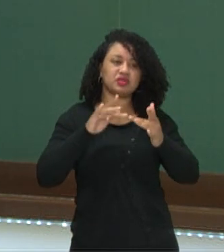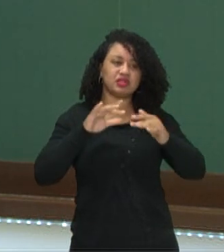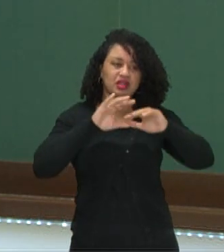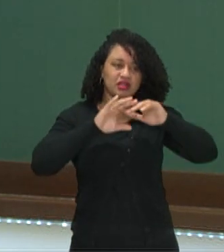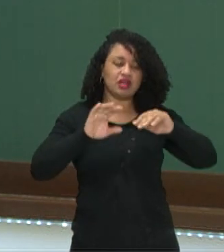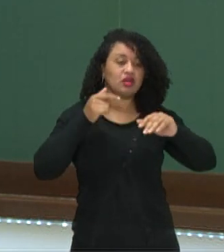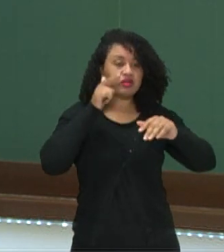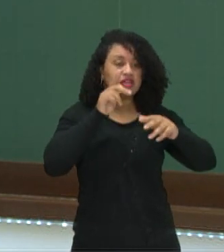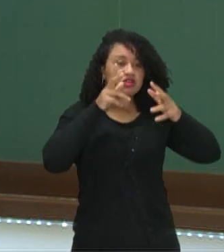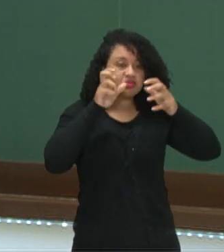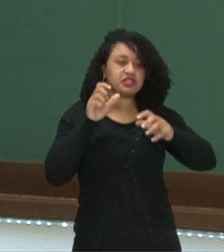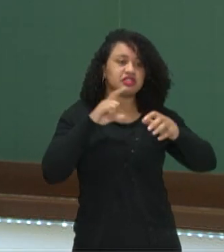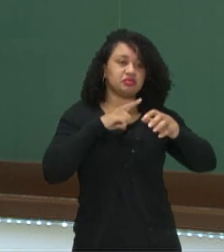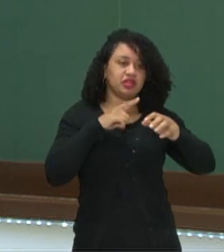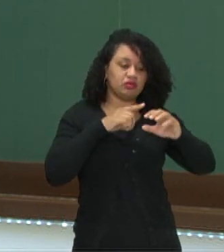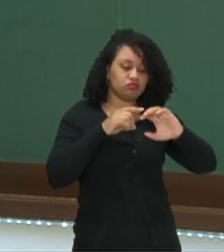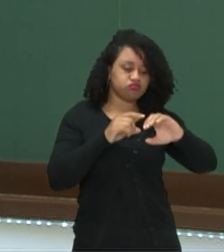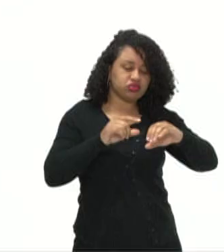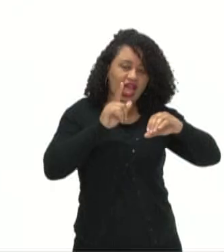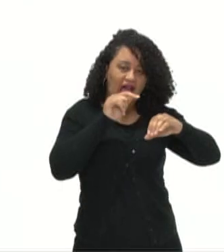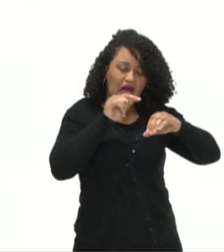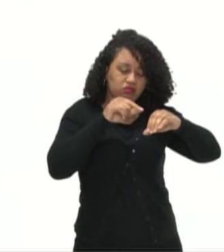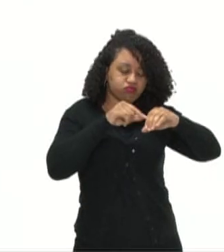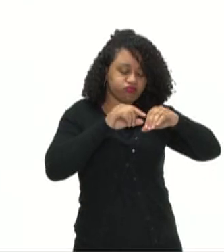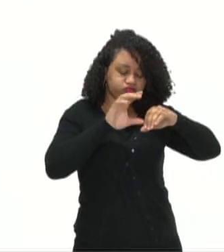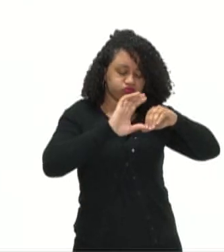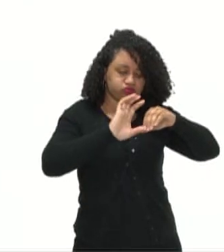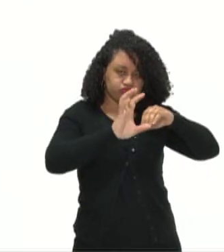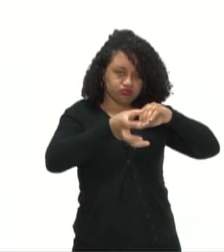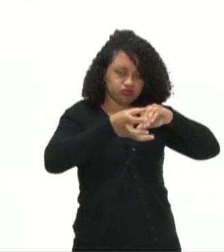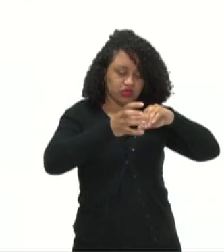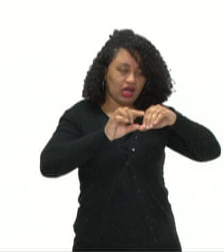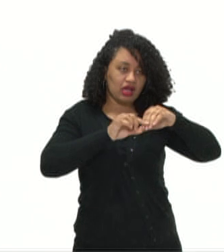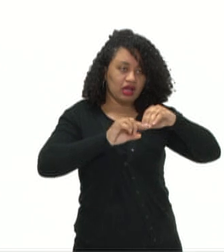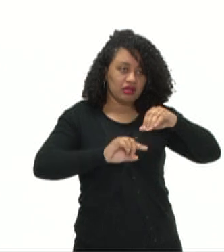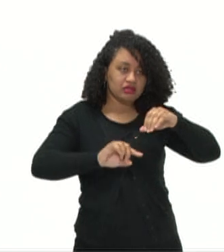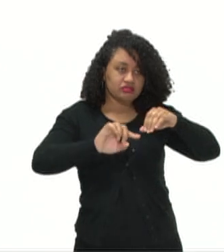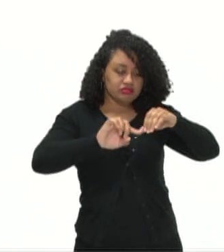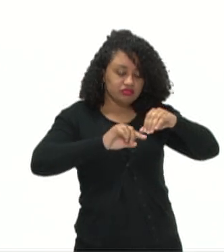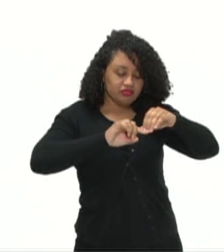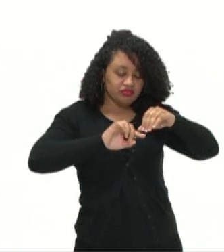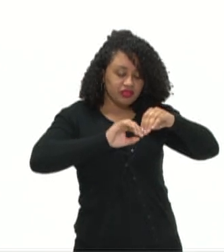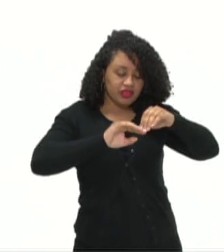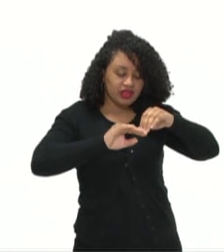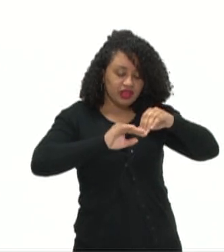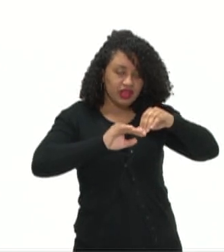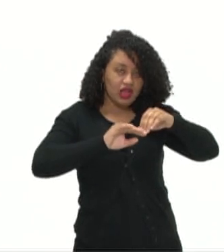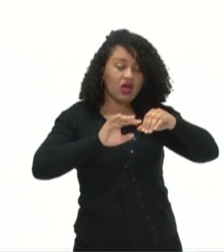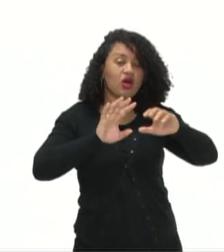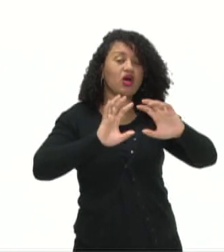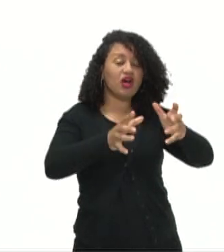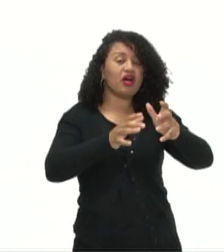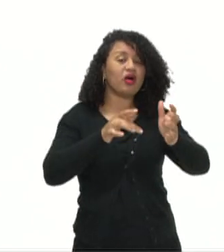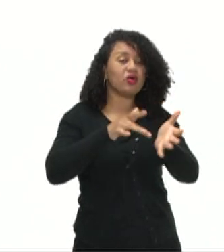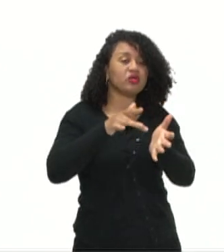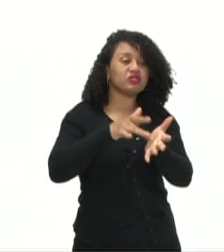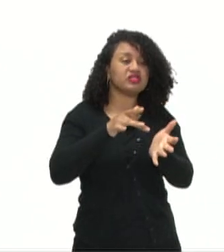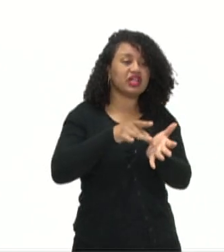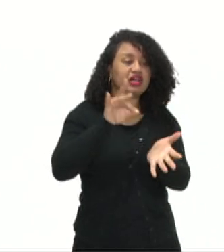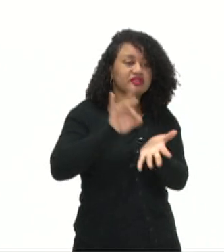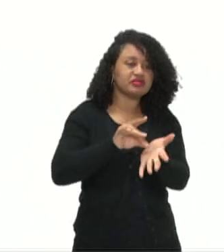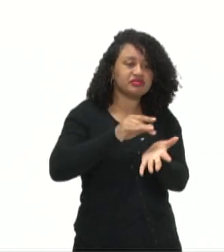aqui existe um bojo de água, certo, nessa figura, mas aqui o pneu está em contato com a